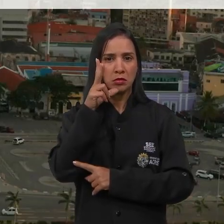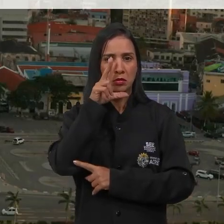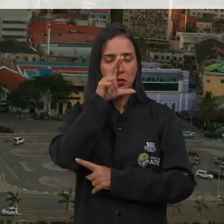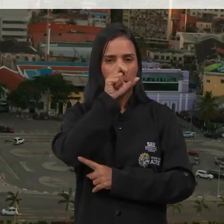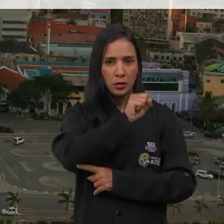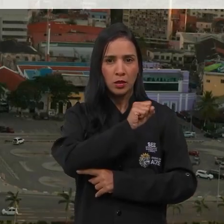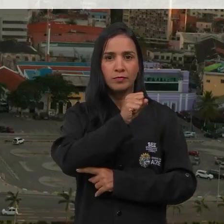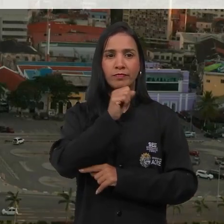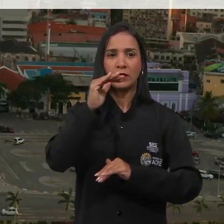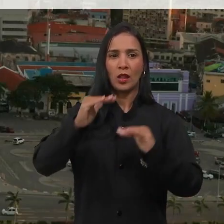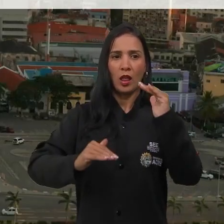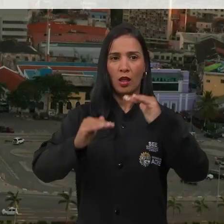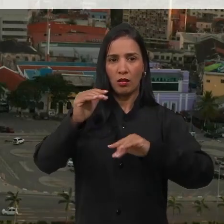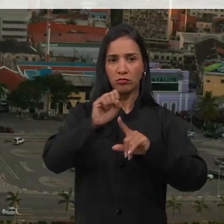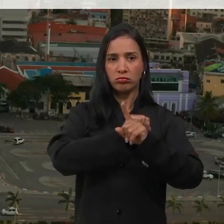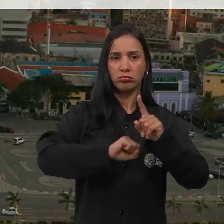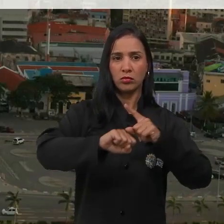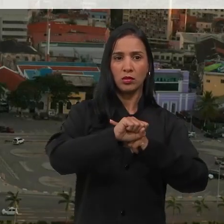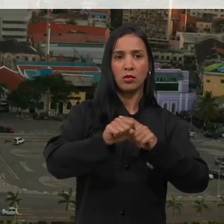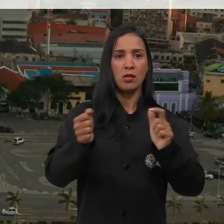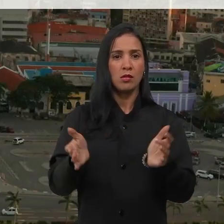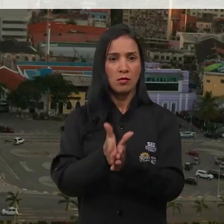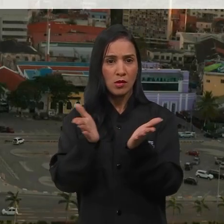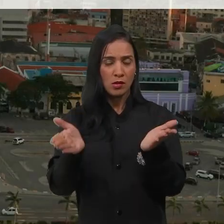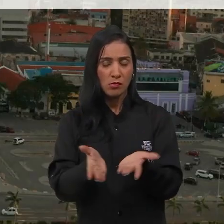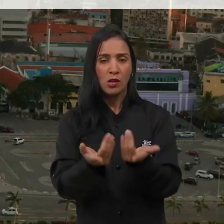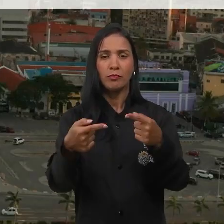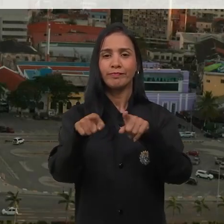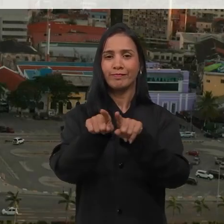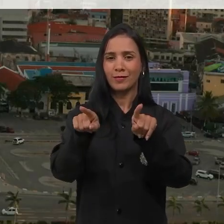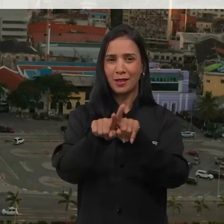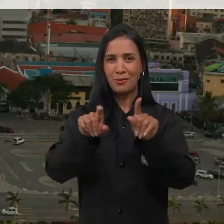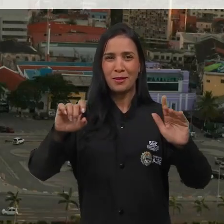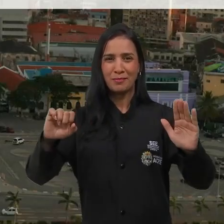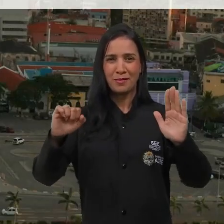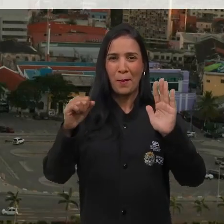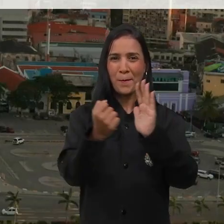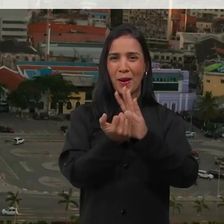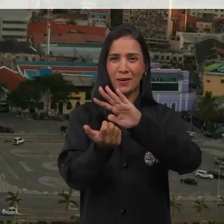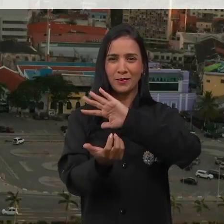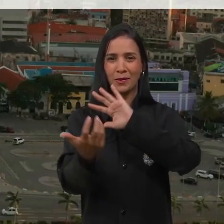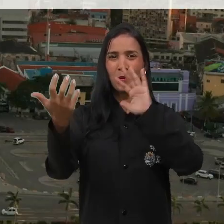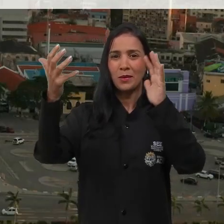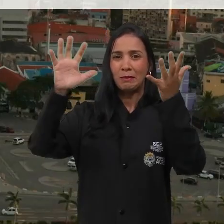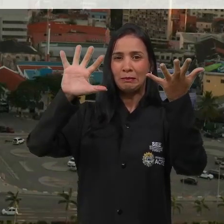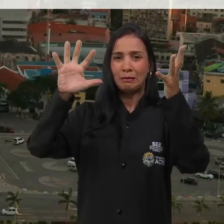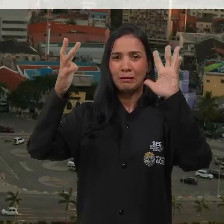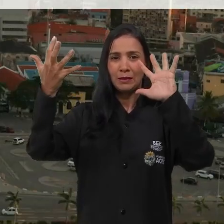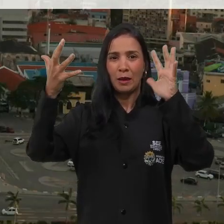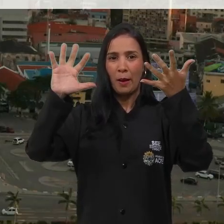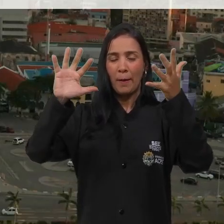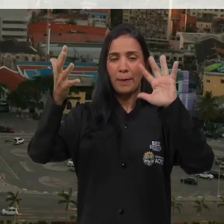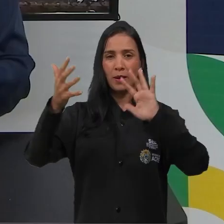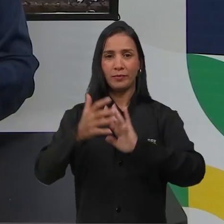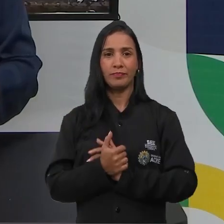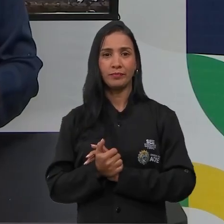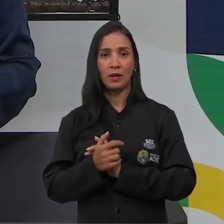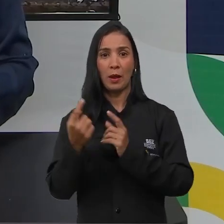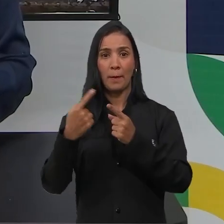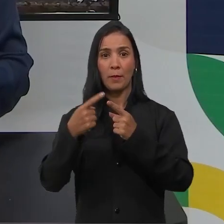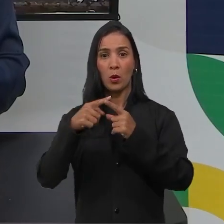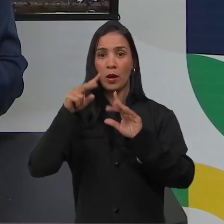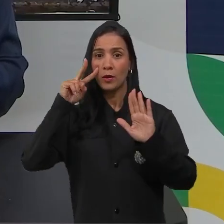e impactos aí das mudanças climáticas. A gente visualizou o continente africano e a gente percebeu